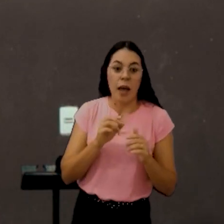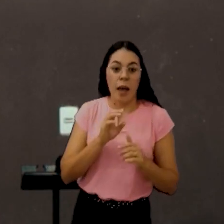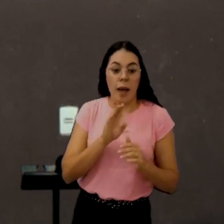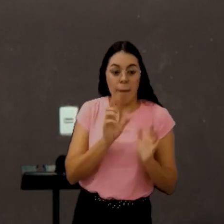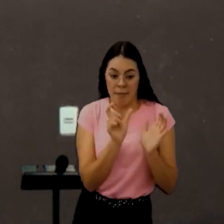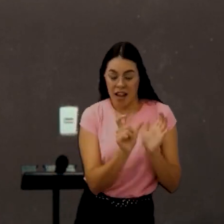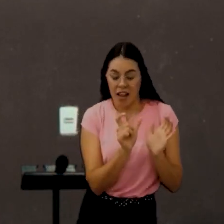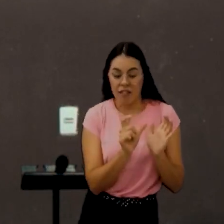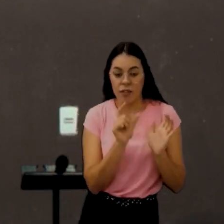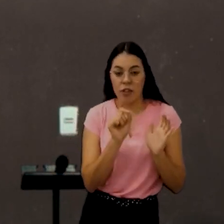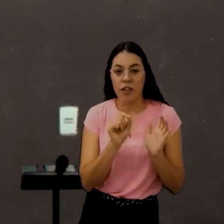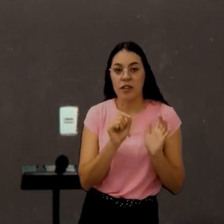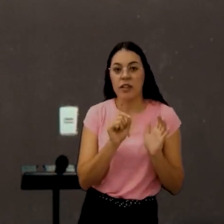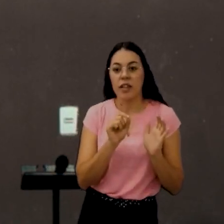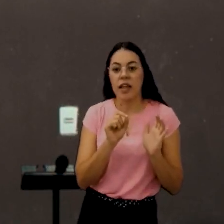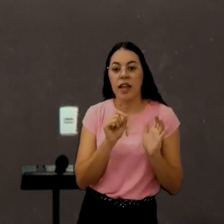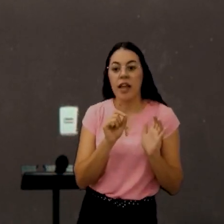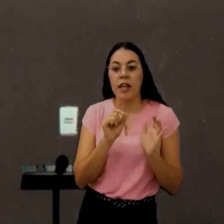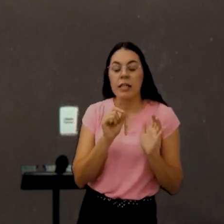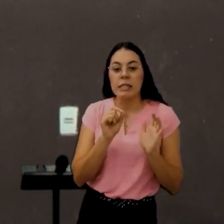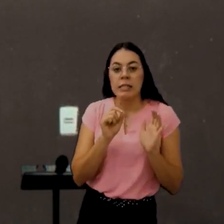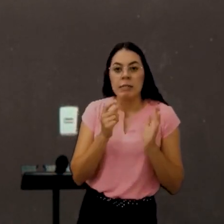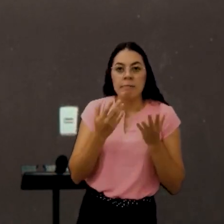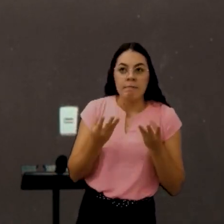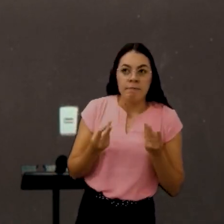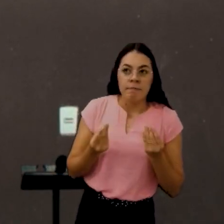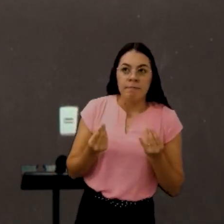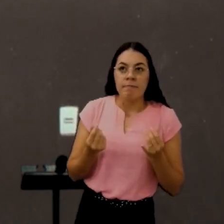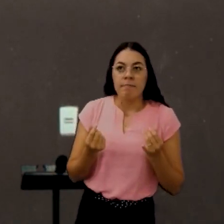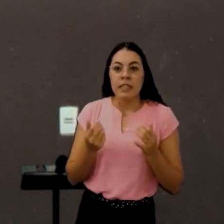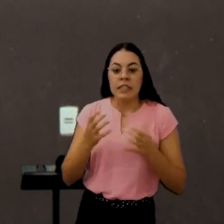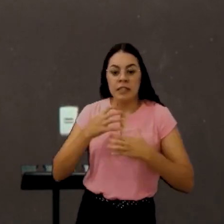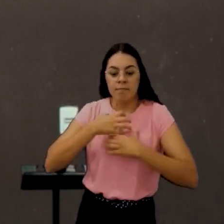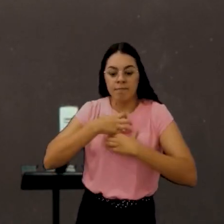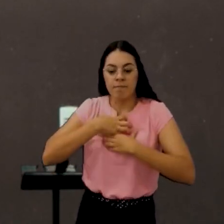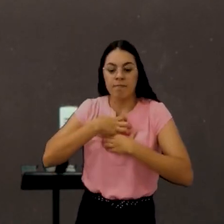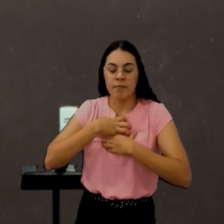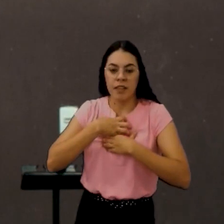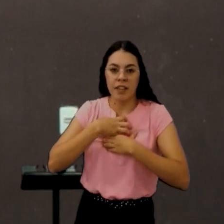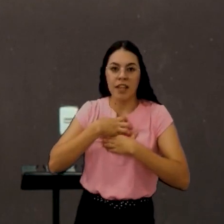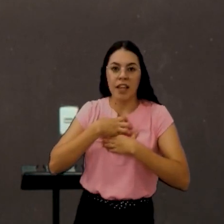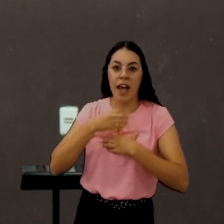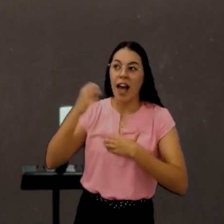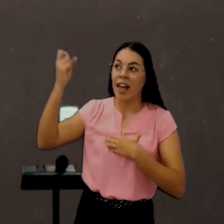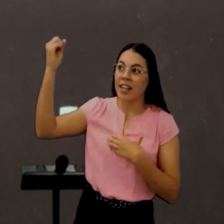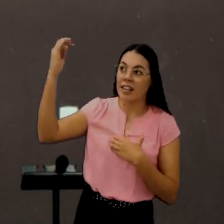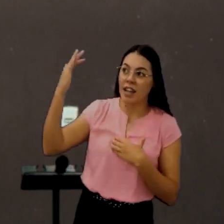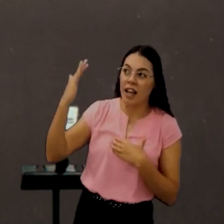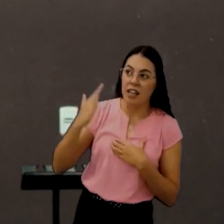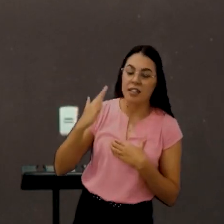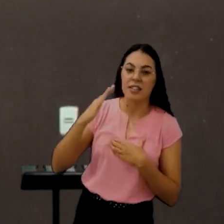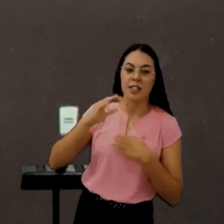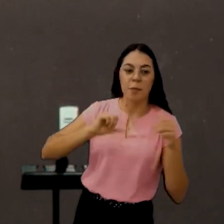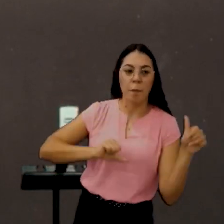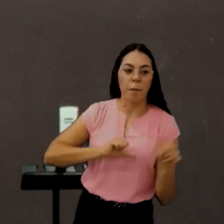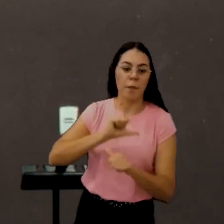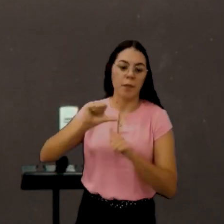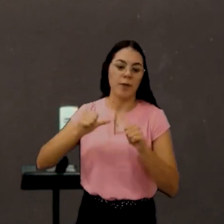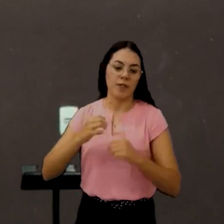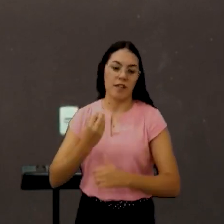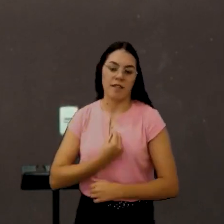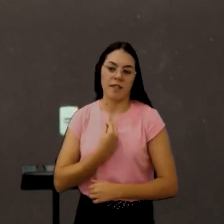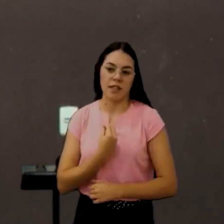bem-aventurado é ser alvo, é ser impactado pela graça transformadora do Senhor.